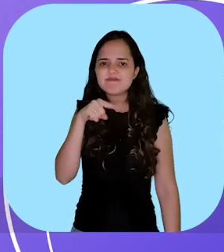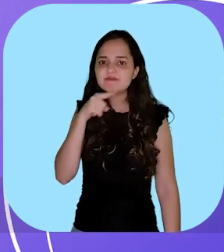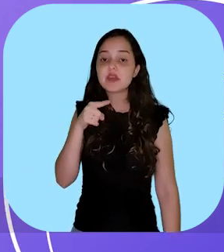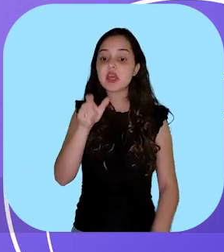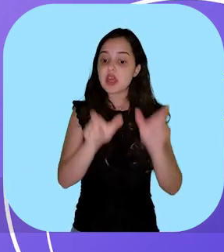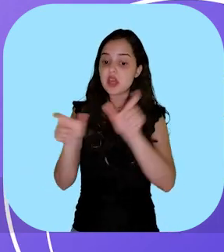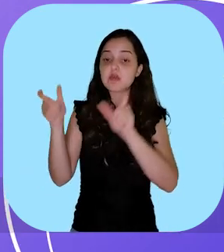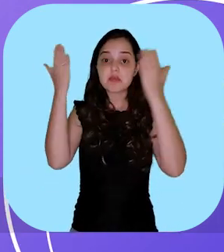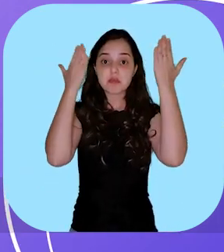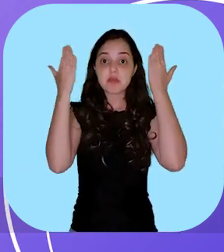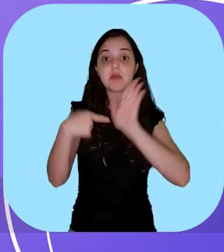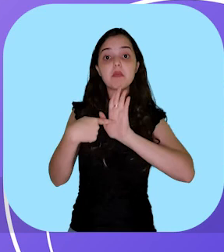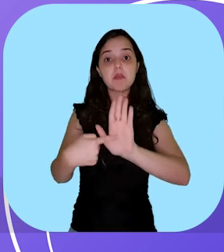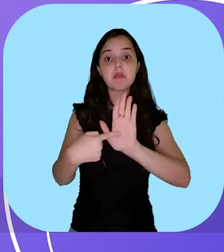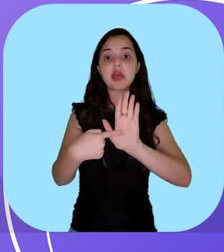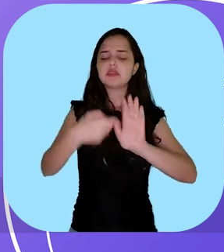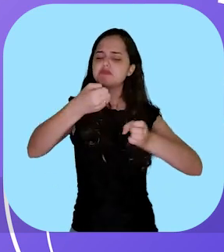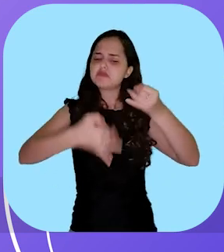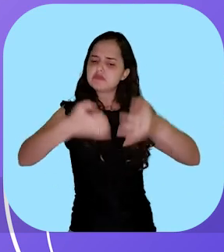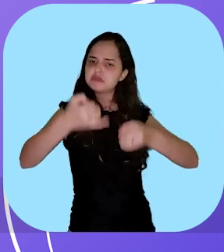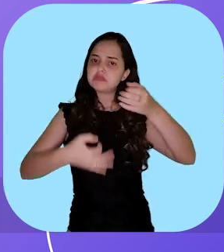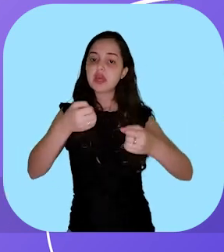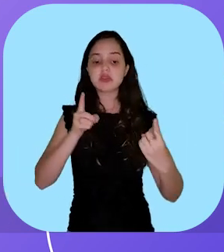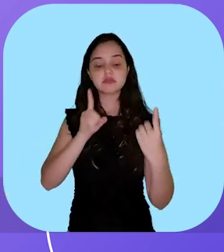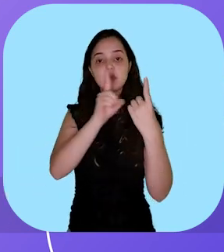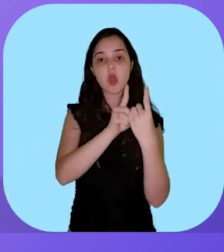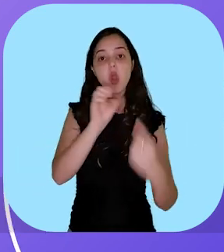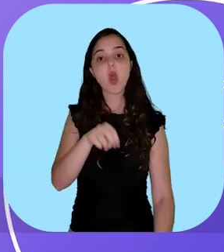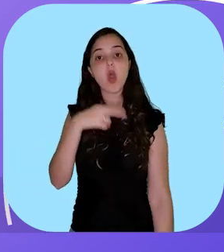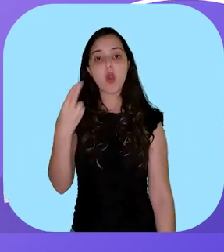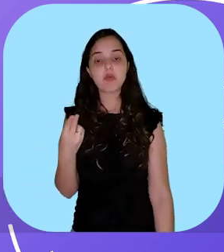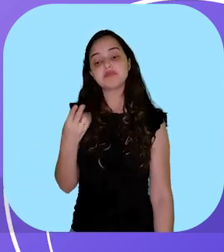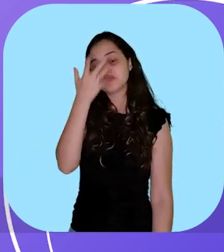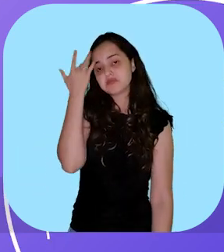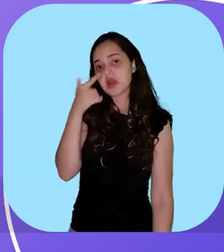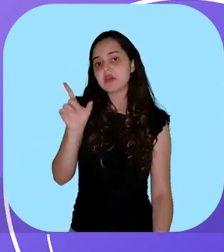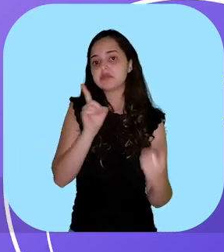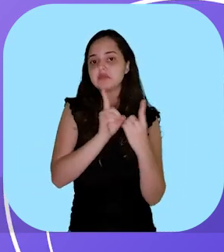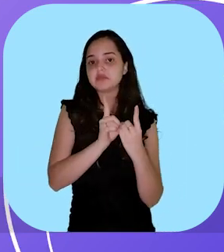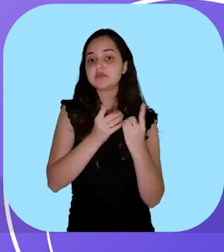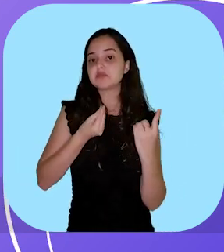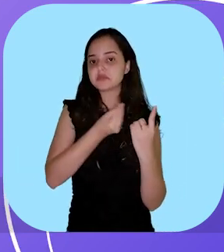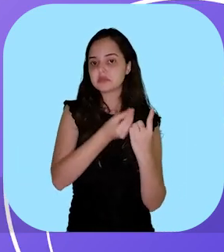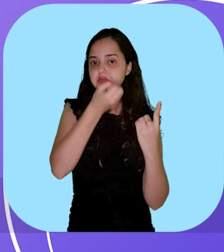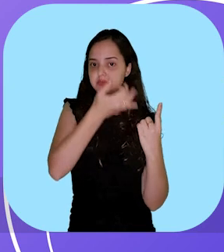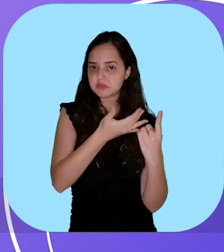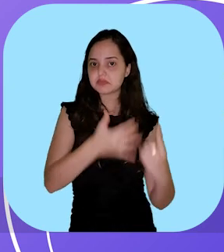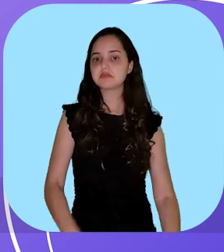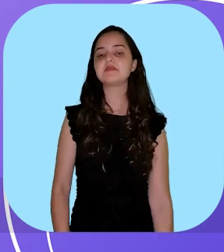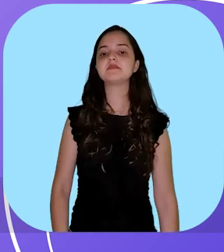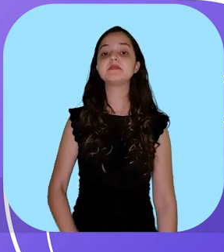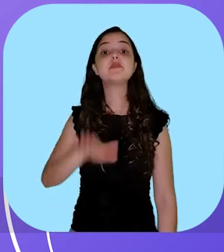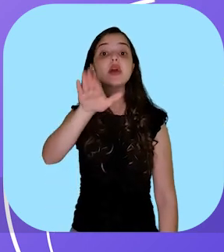consiga, a psicóloga deve apresentar justificativa à atendida ou ao atendido. Psicóloga,